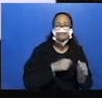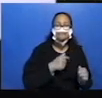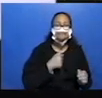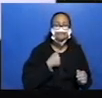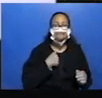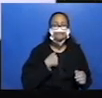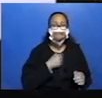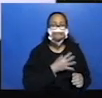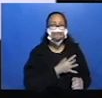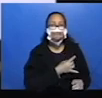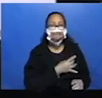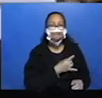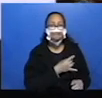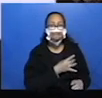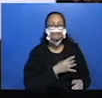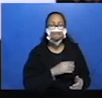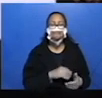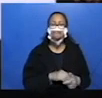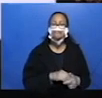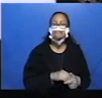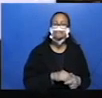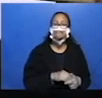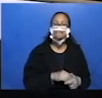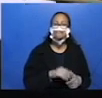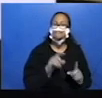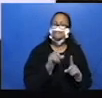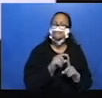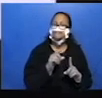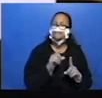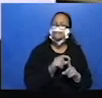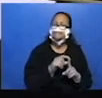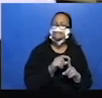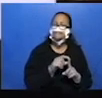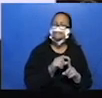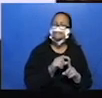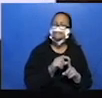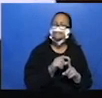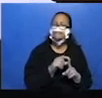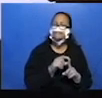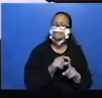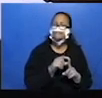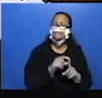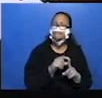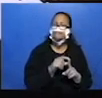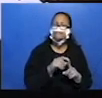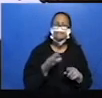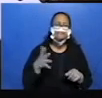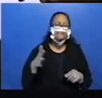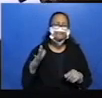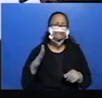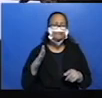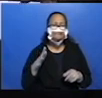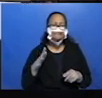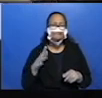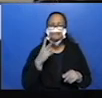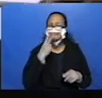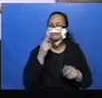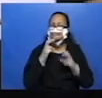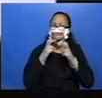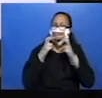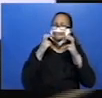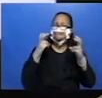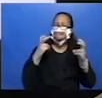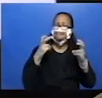calafrios. Calafrios. Eram palavras profundas que umas vezes pareciam queixas e outras gritos de raiva